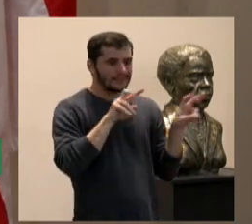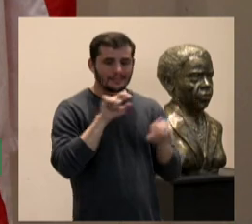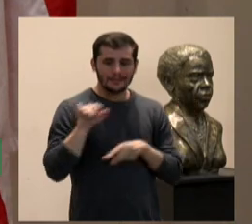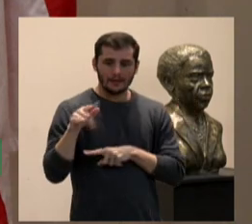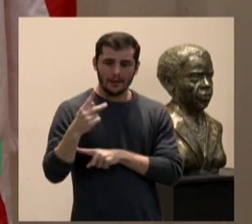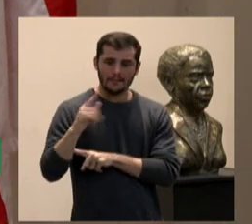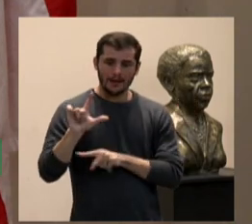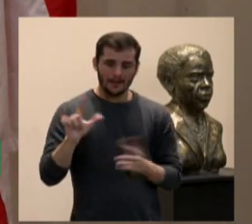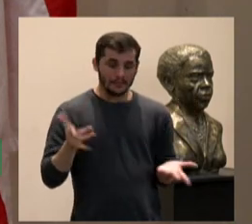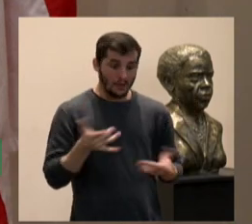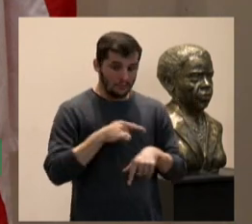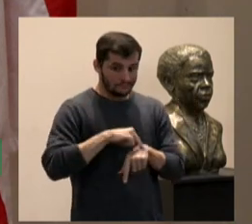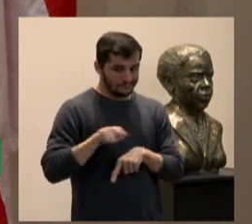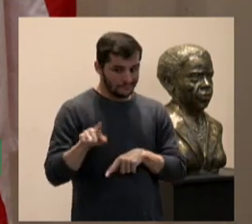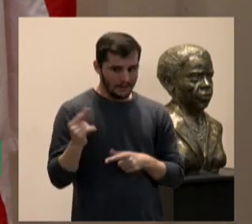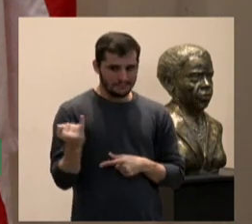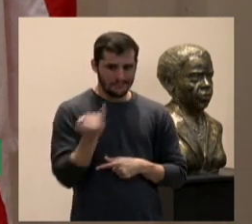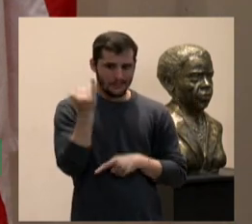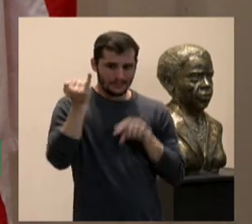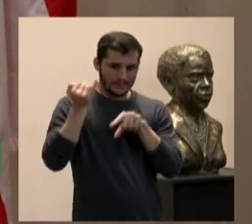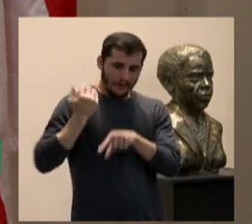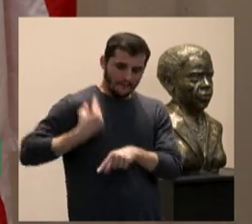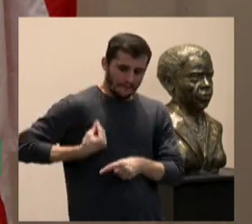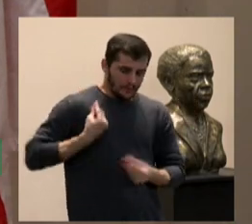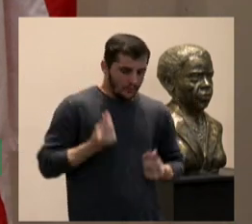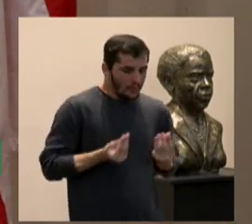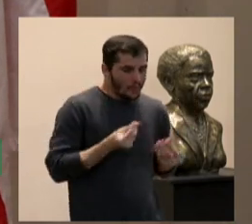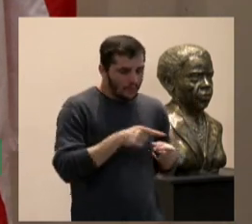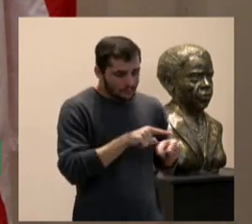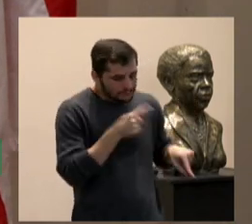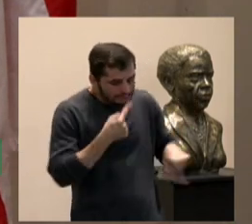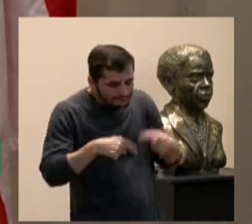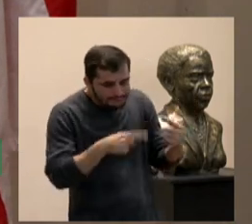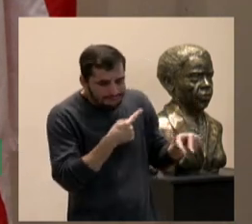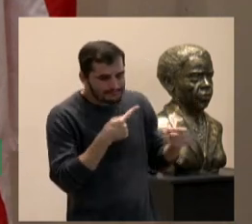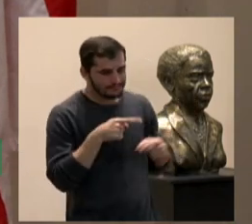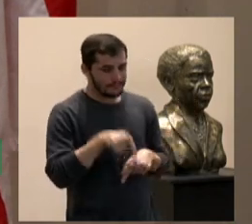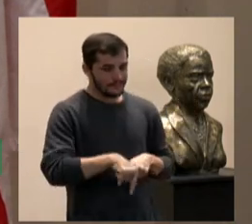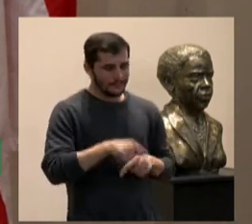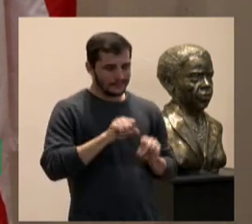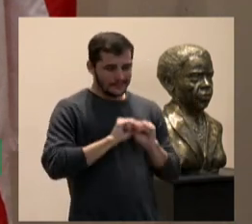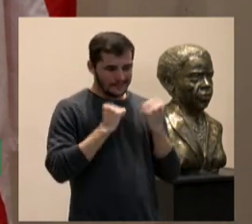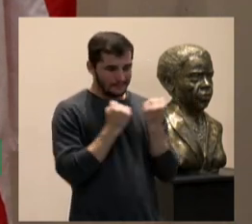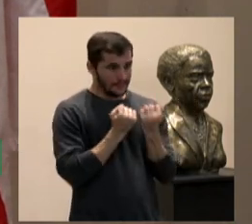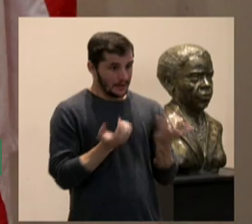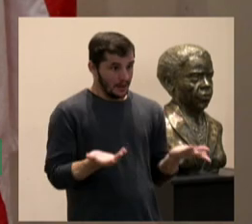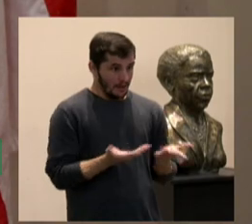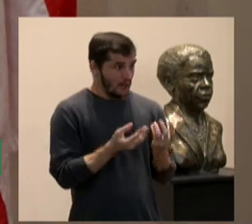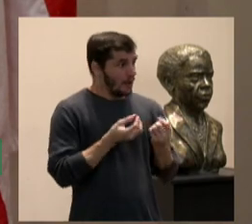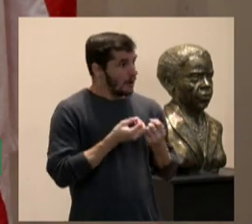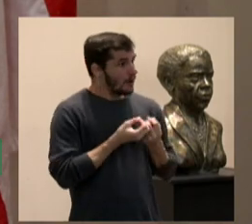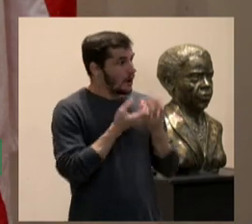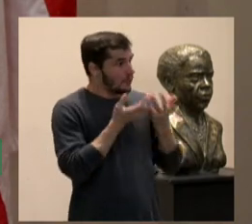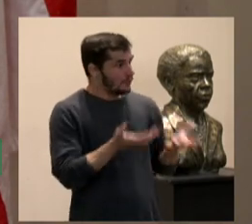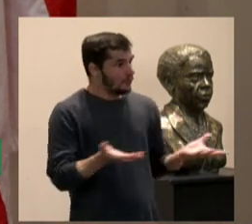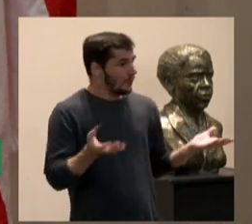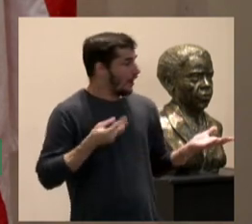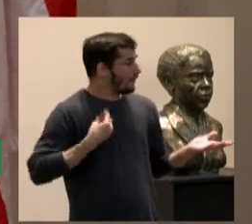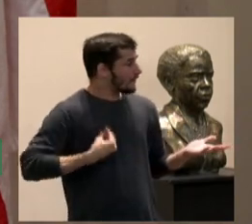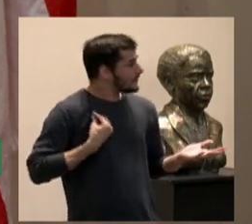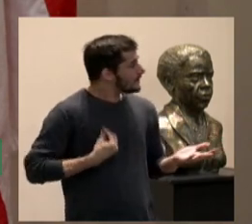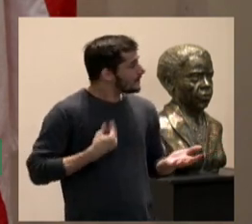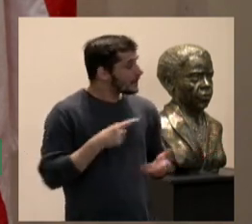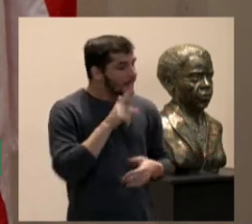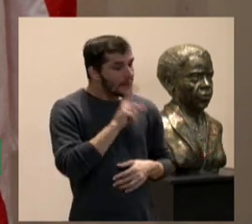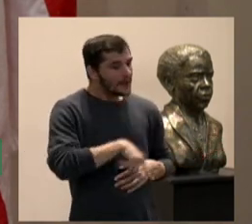momento importantíssimo desse debate. Eu entendo que o seminário que a gente está promovendo aqui hoje